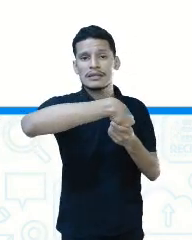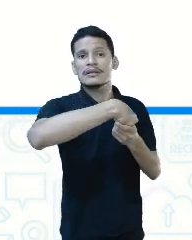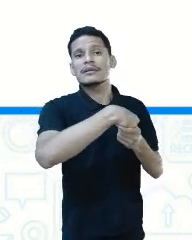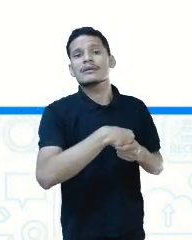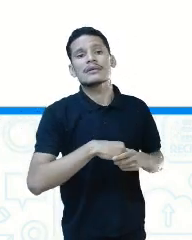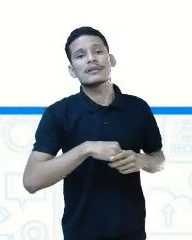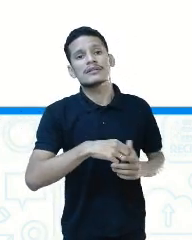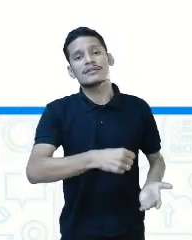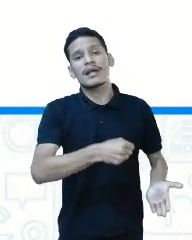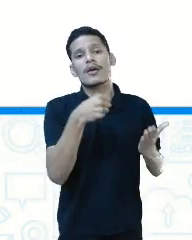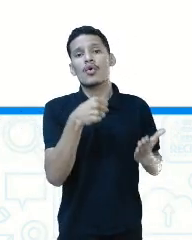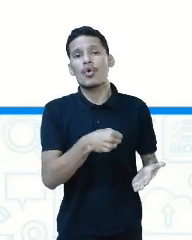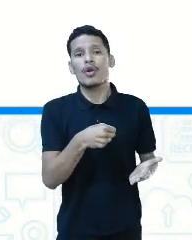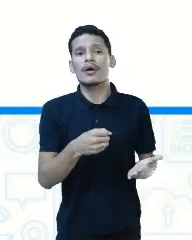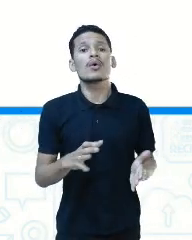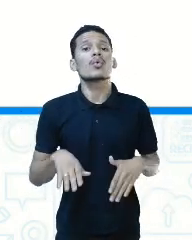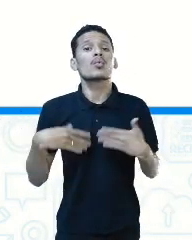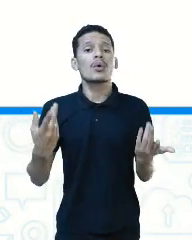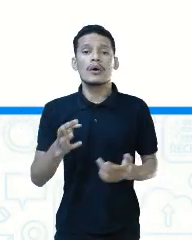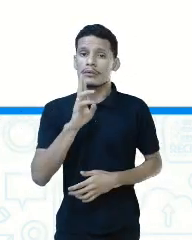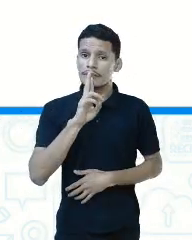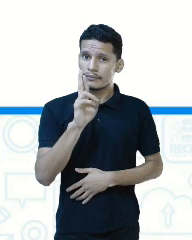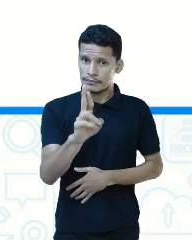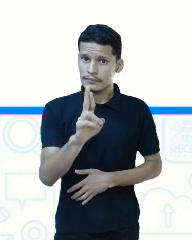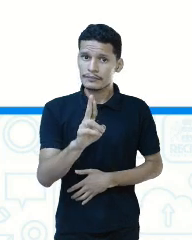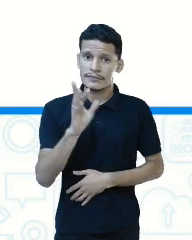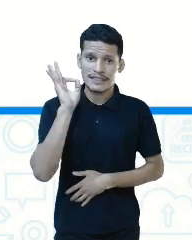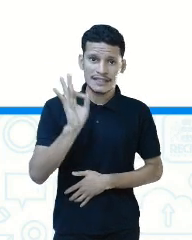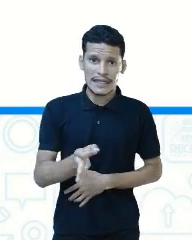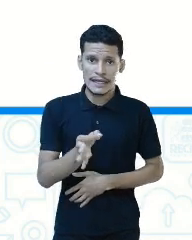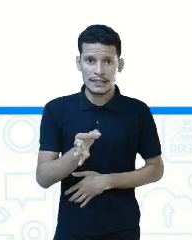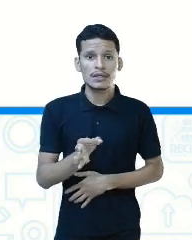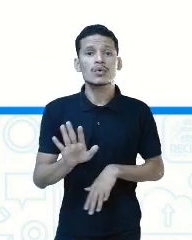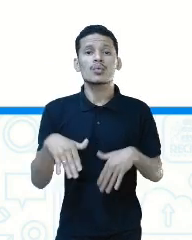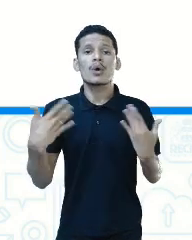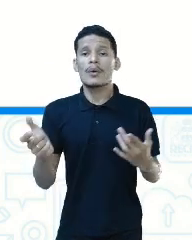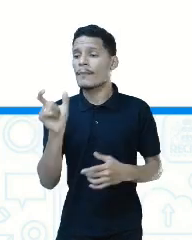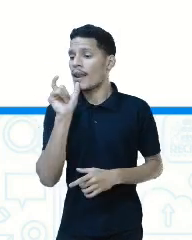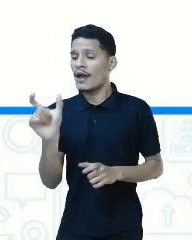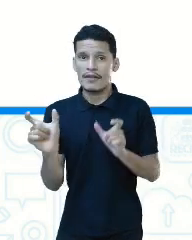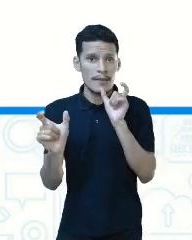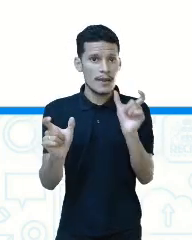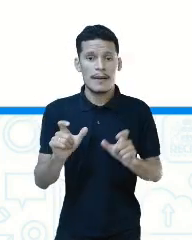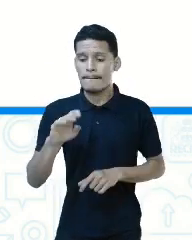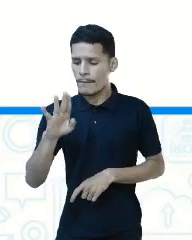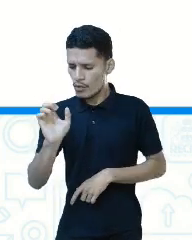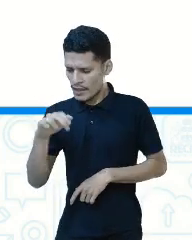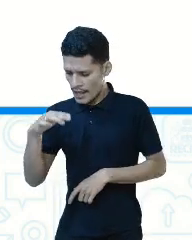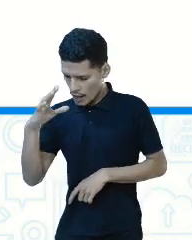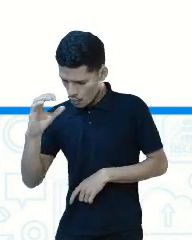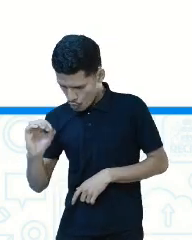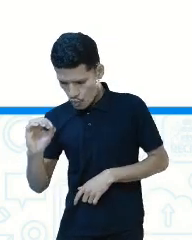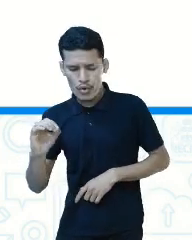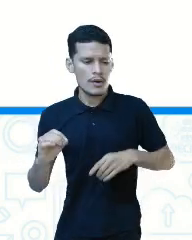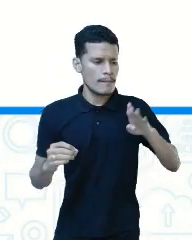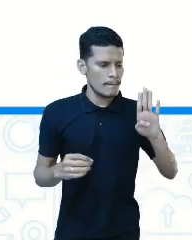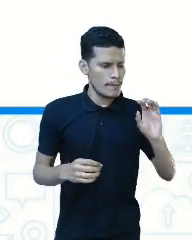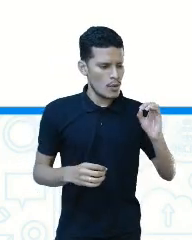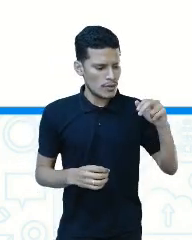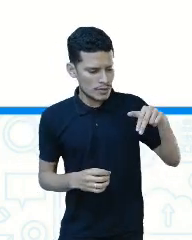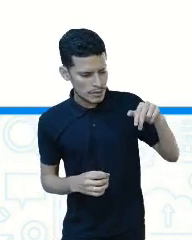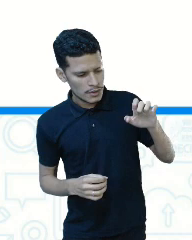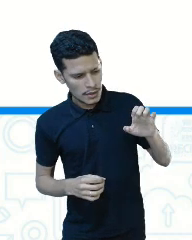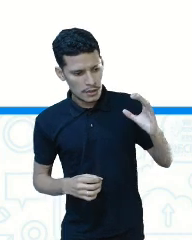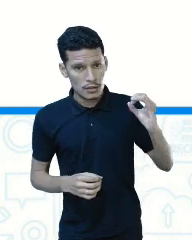resposta correta dessa nossa oração? Com que palavra nós completaríamos? Os bonecos estão guardados na sacola